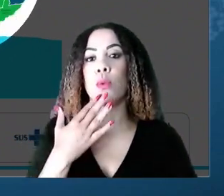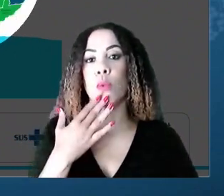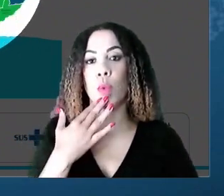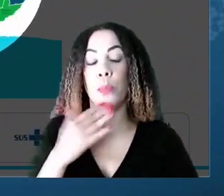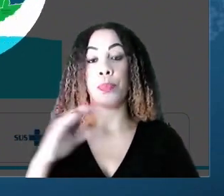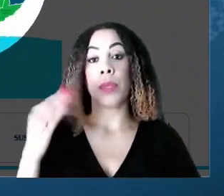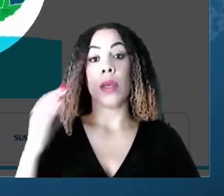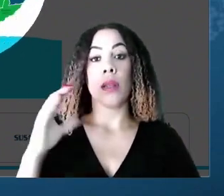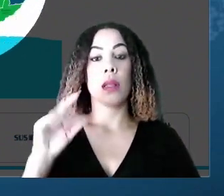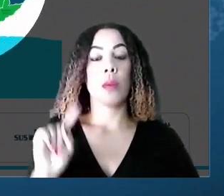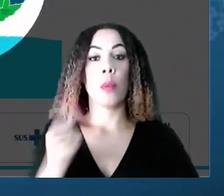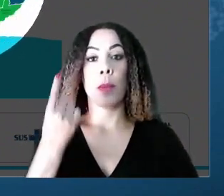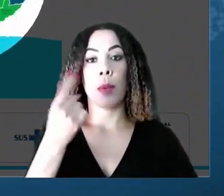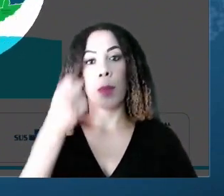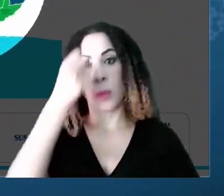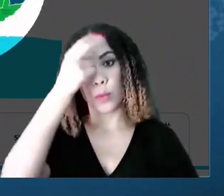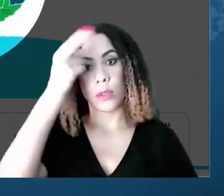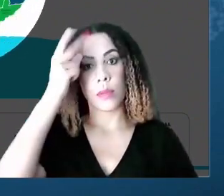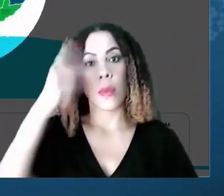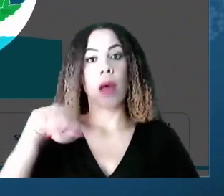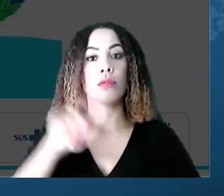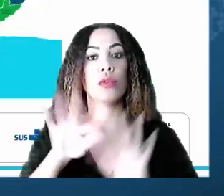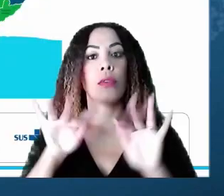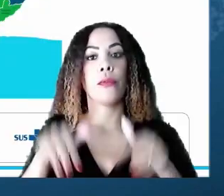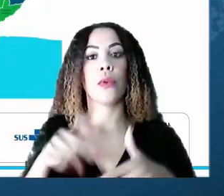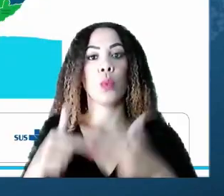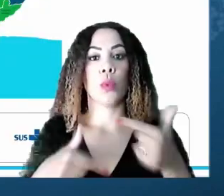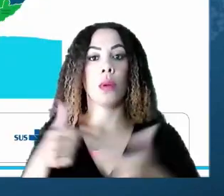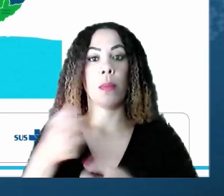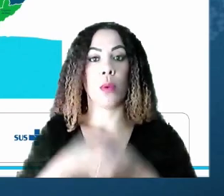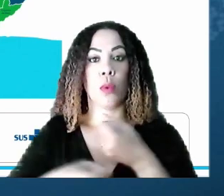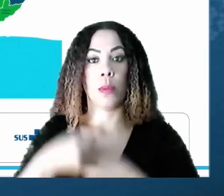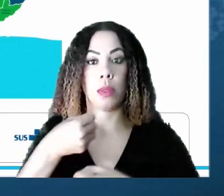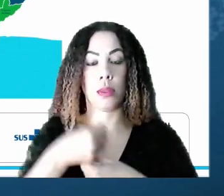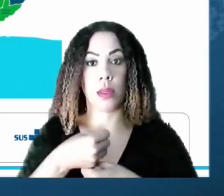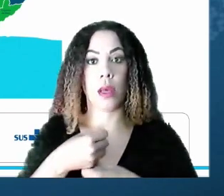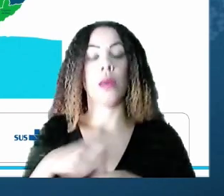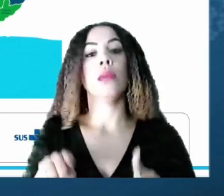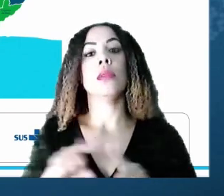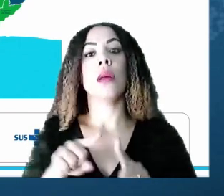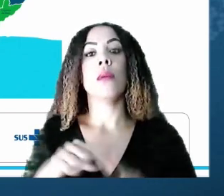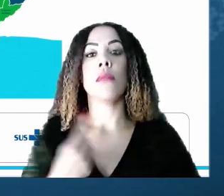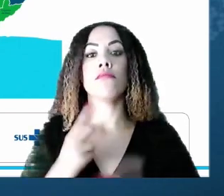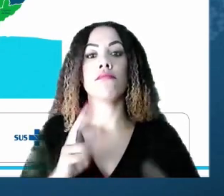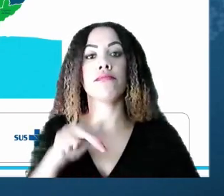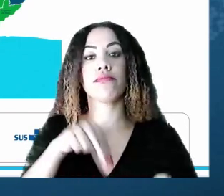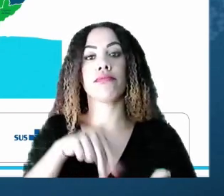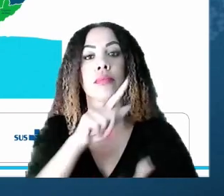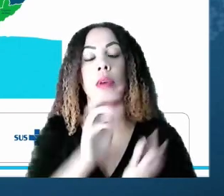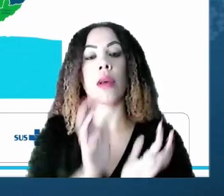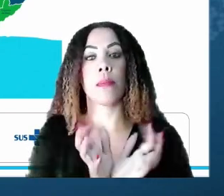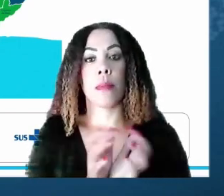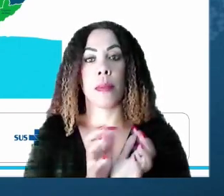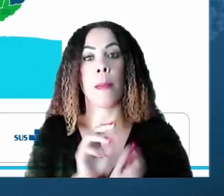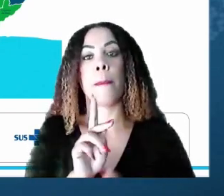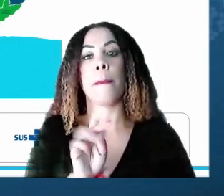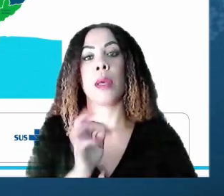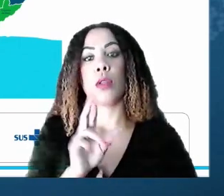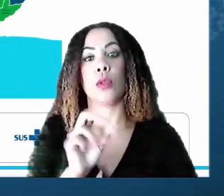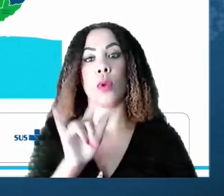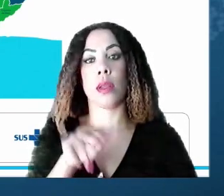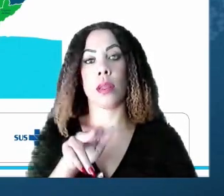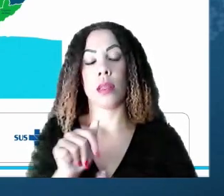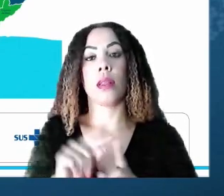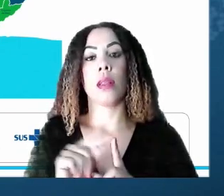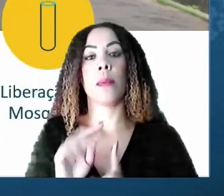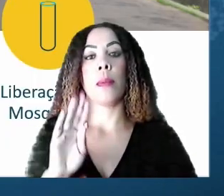primeiro município que a gente finalizou o trabalho no ano passado, e também fomos para Pernambuco, Petrolina, Campo Grande, Mato Grosso do Sul e Belo Horizonte,